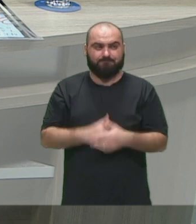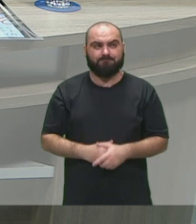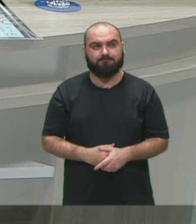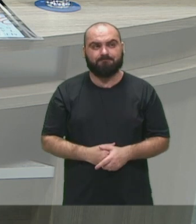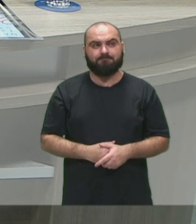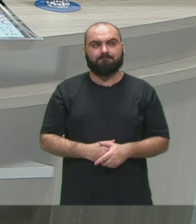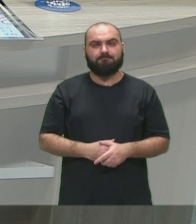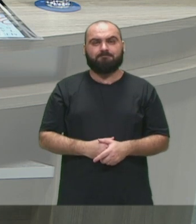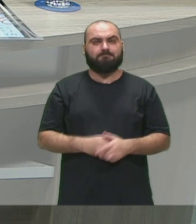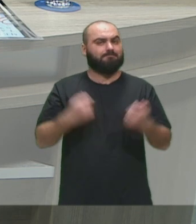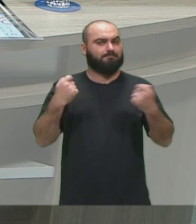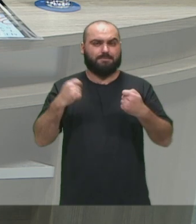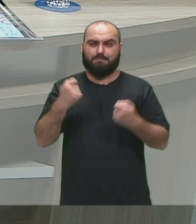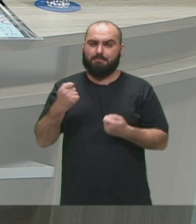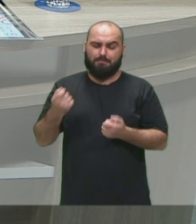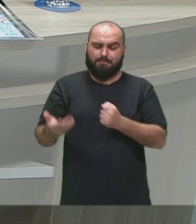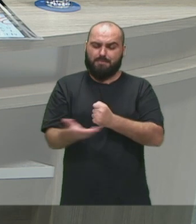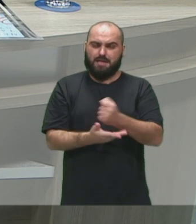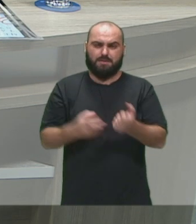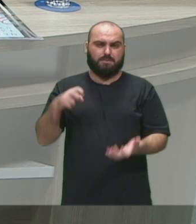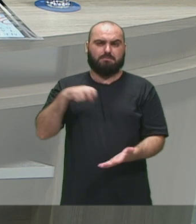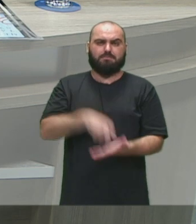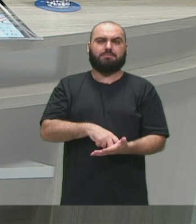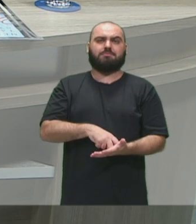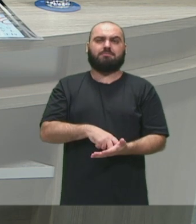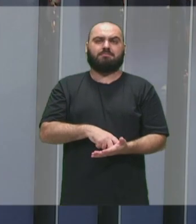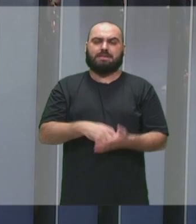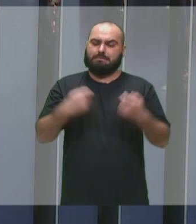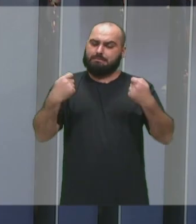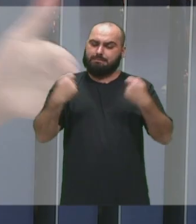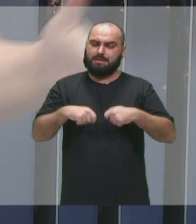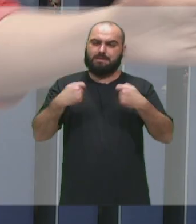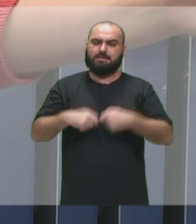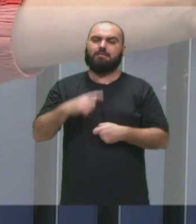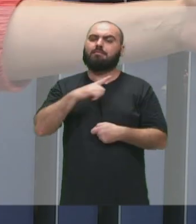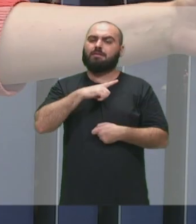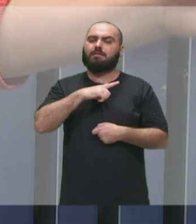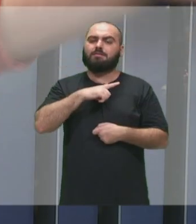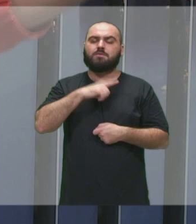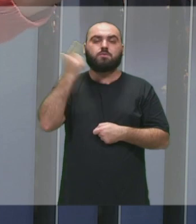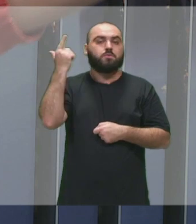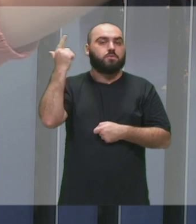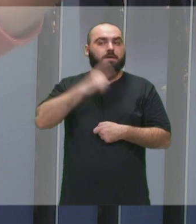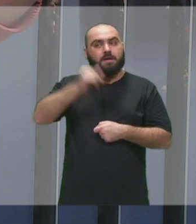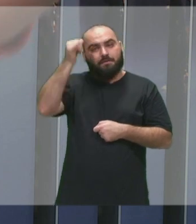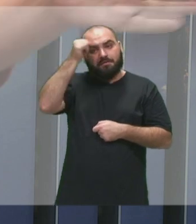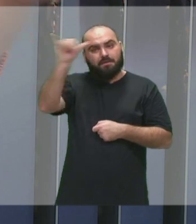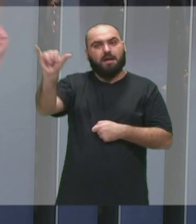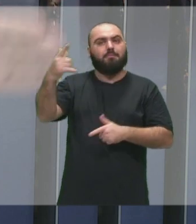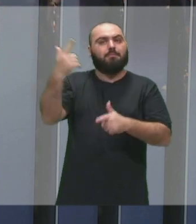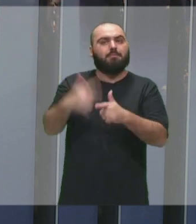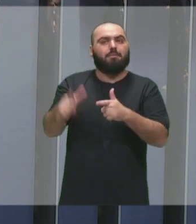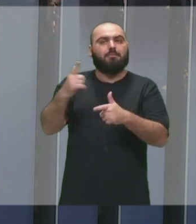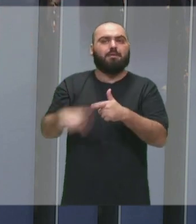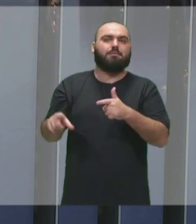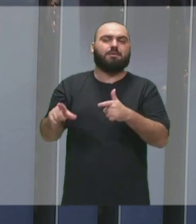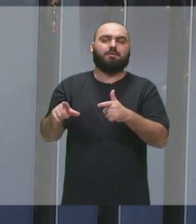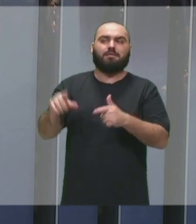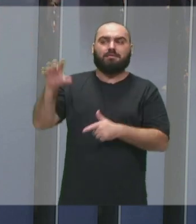que seja essencial a punição. Sim. Porque tem que haver, até para evitar novos abusos por parte dessa